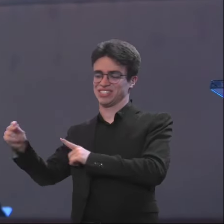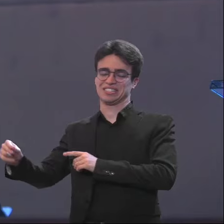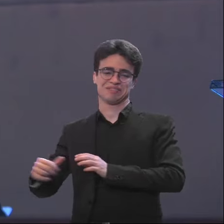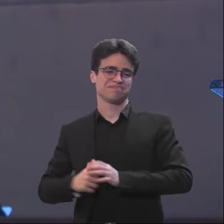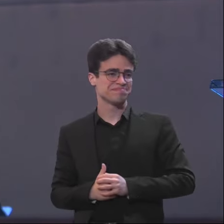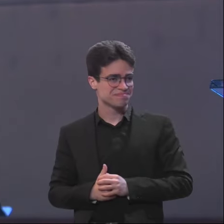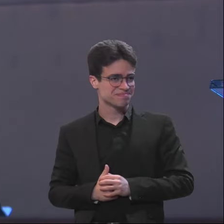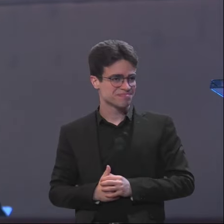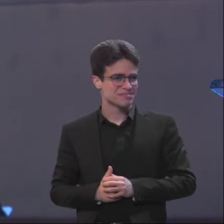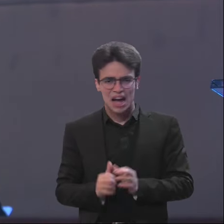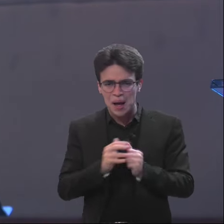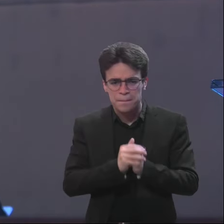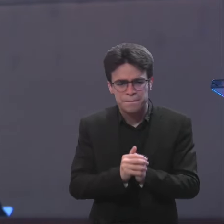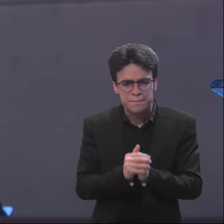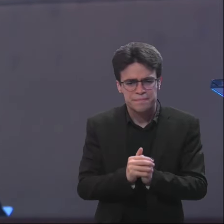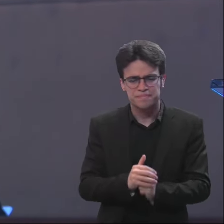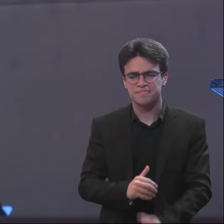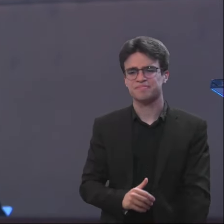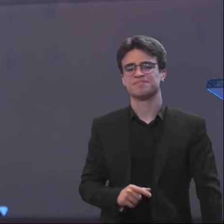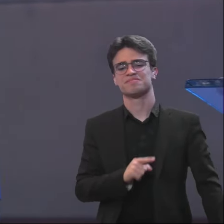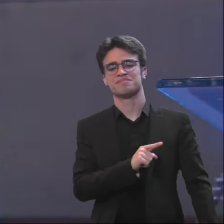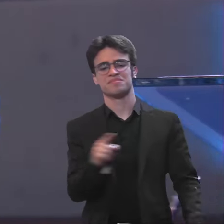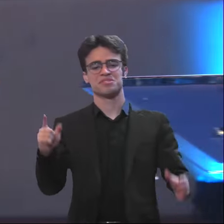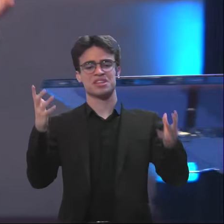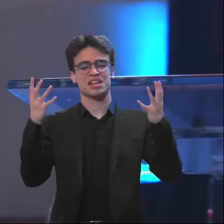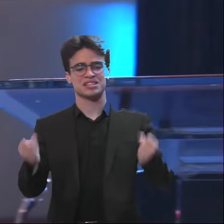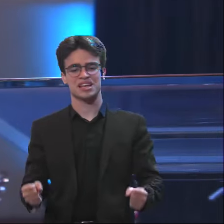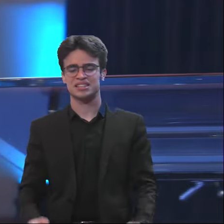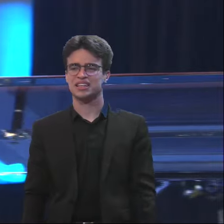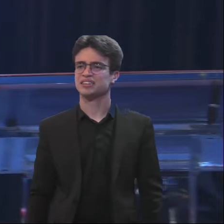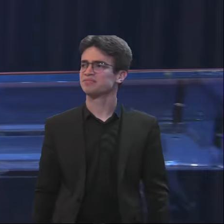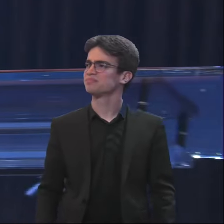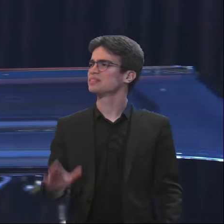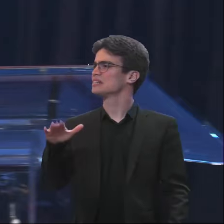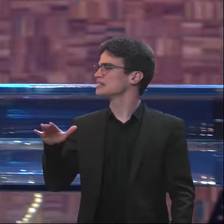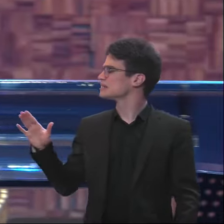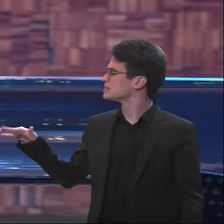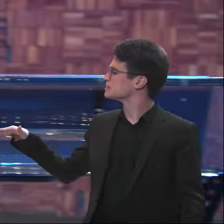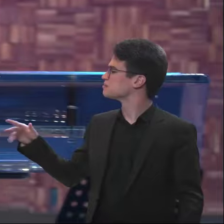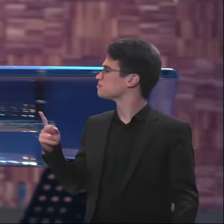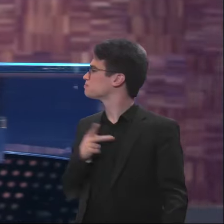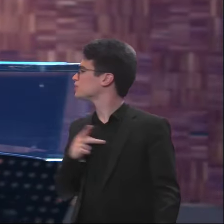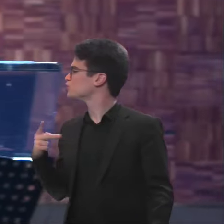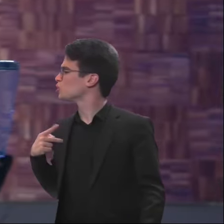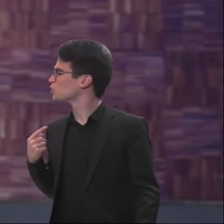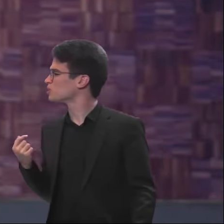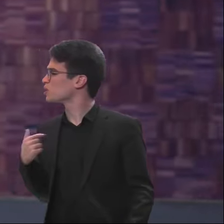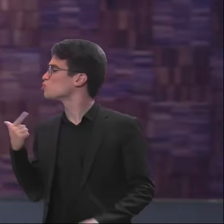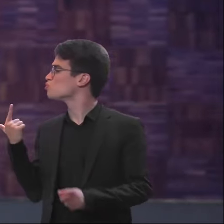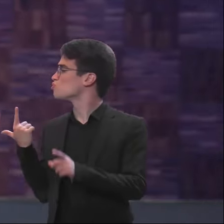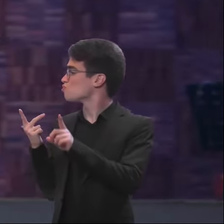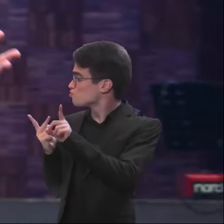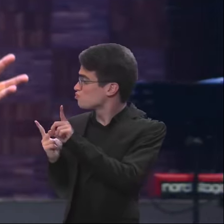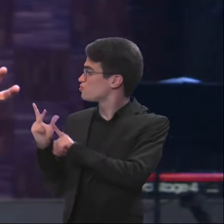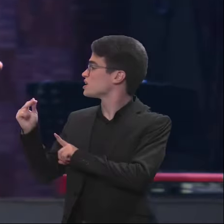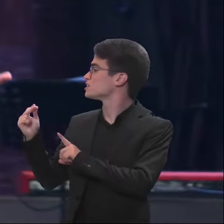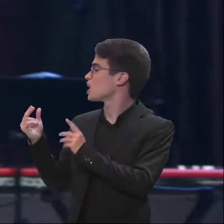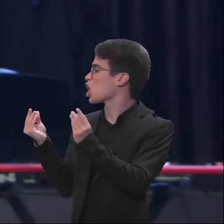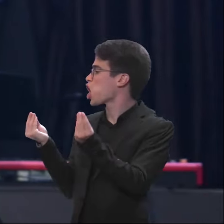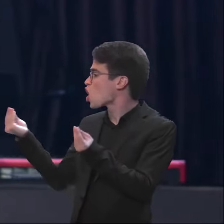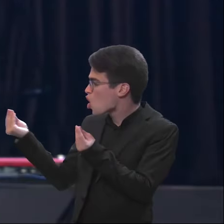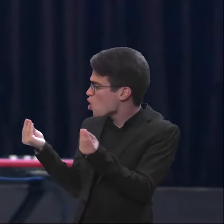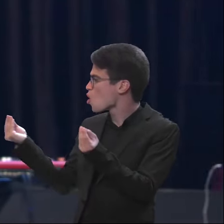dessa forma? Guerreando no Espírito. Pastor, qual é o segredo para vencer esse tipo de batalhas,